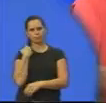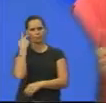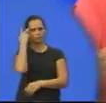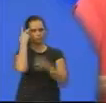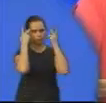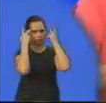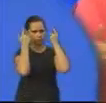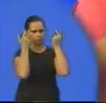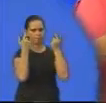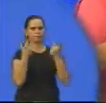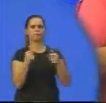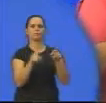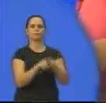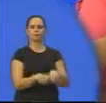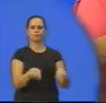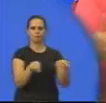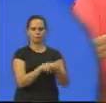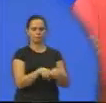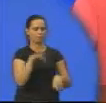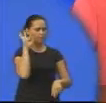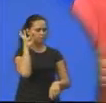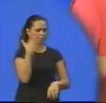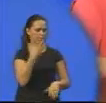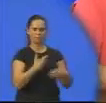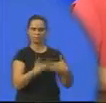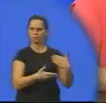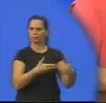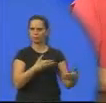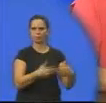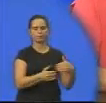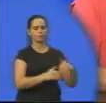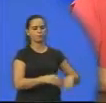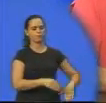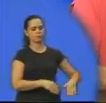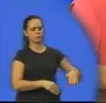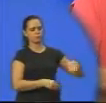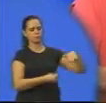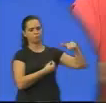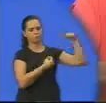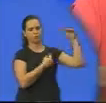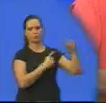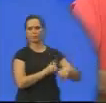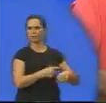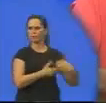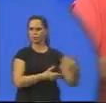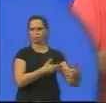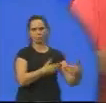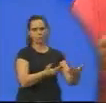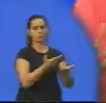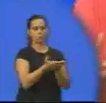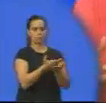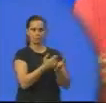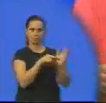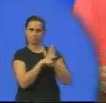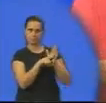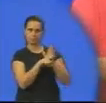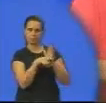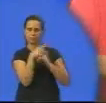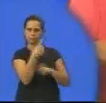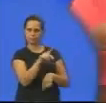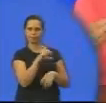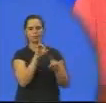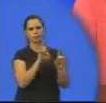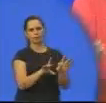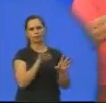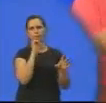natural. A morte pode acontecer em qualquer momento do ciclo da vida, mas aqui no nosso estudo nós vamos entendê-la, não é?